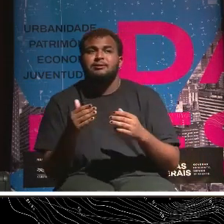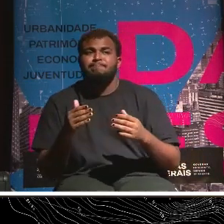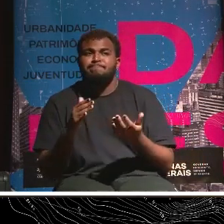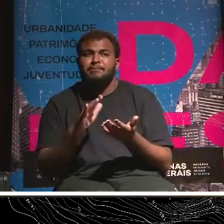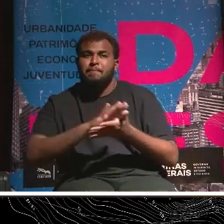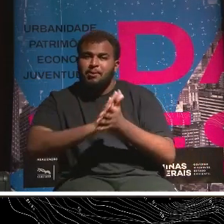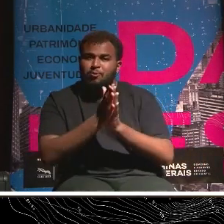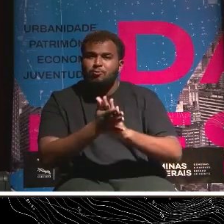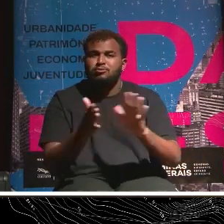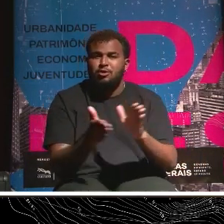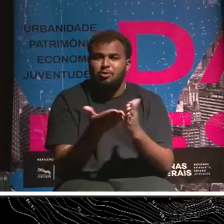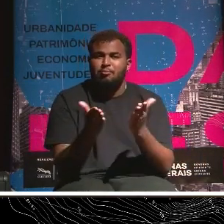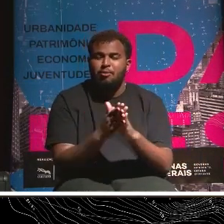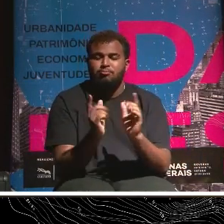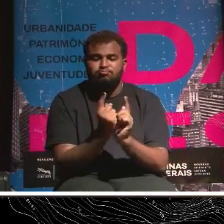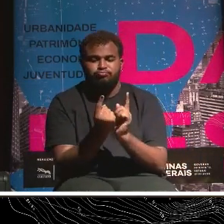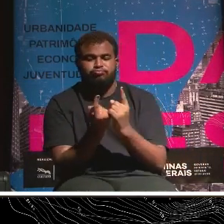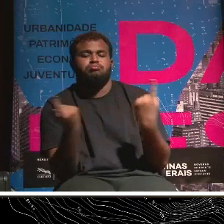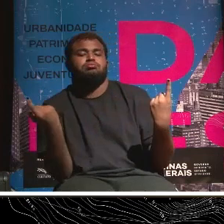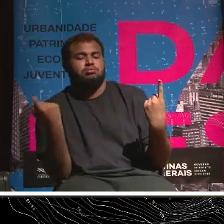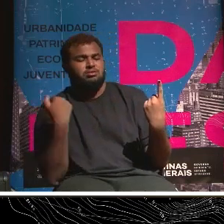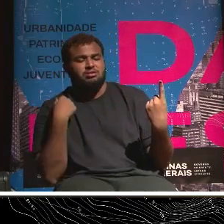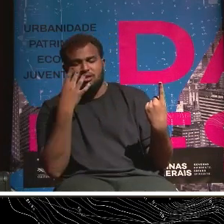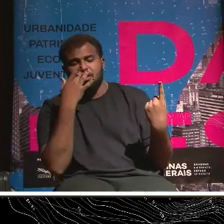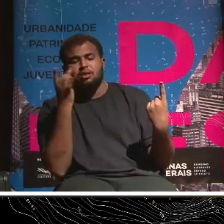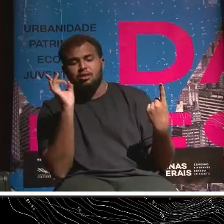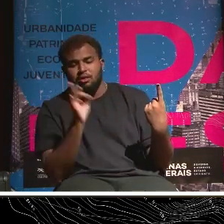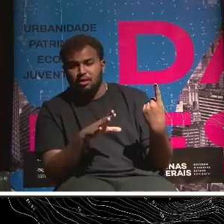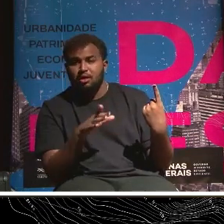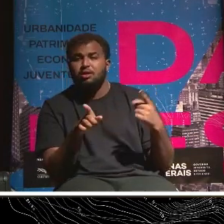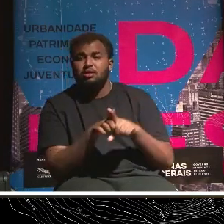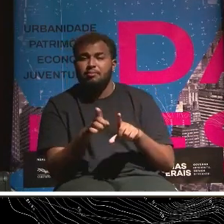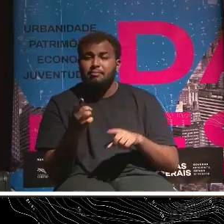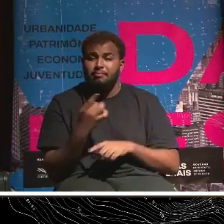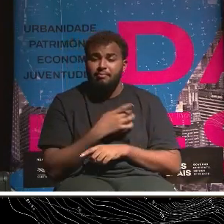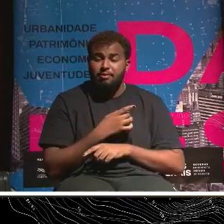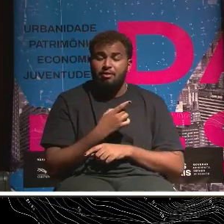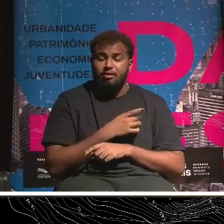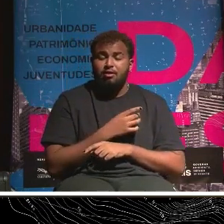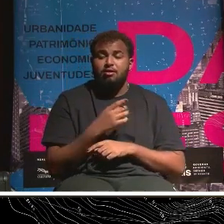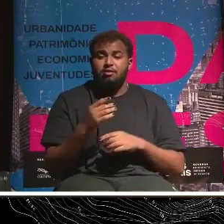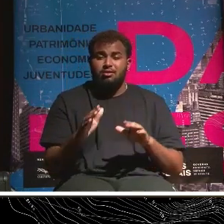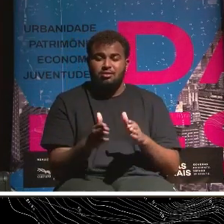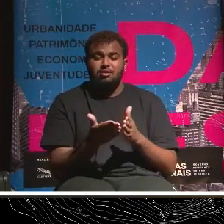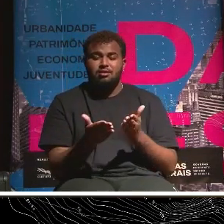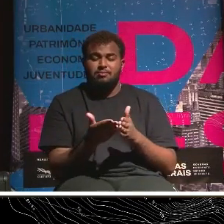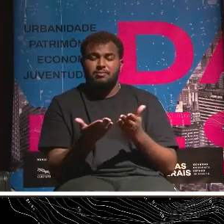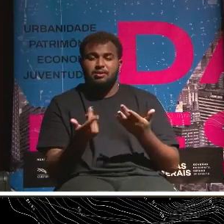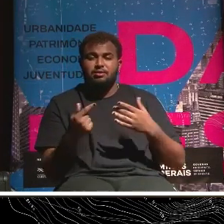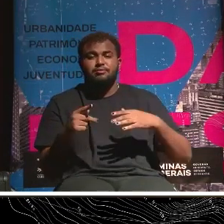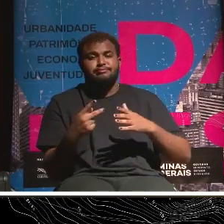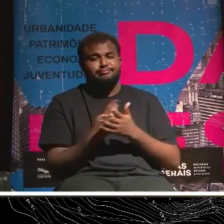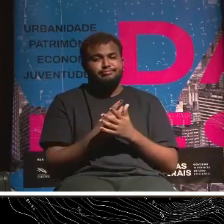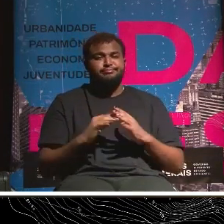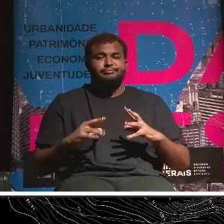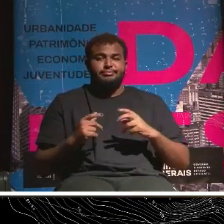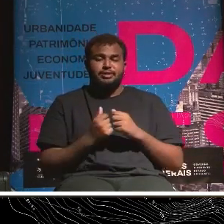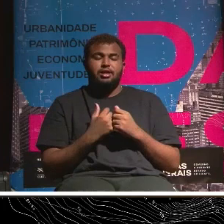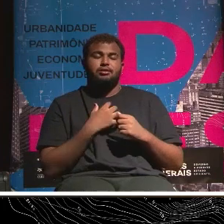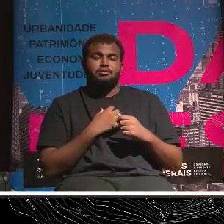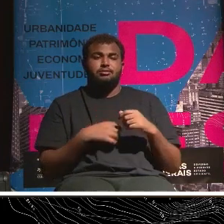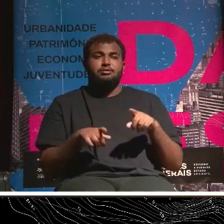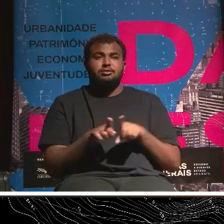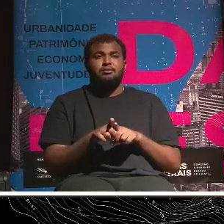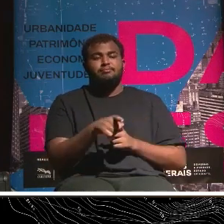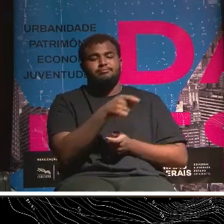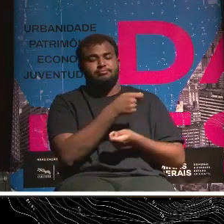aporofobia no sentido de aversão, de rejeição, de medo da pobreza. Né? A pobreza em todos os sentidos, não só numa questão